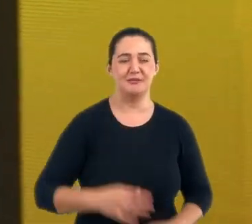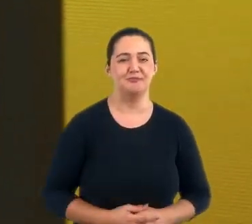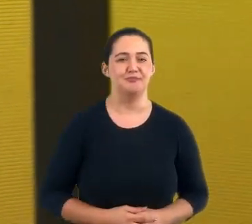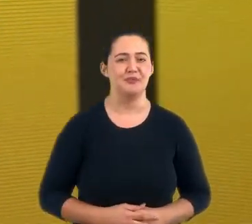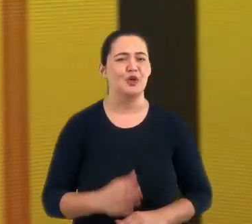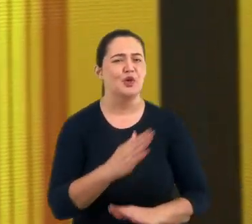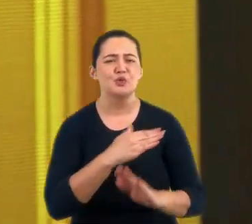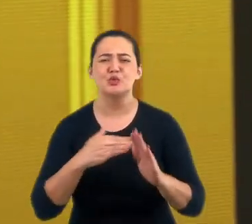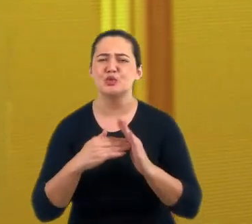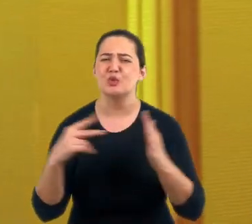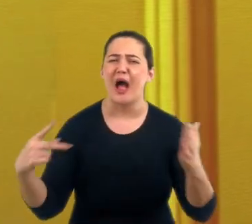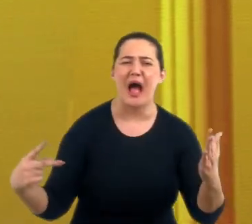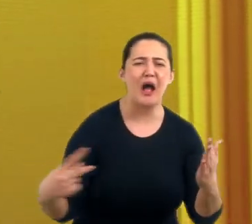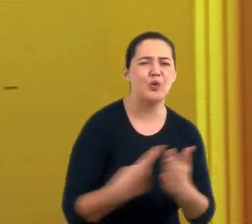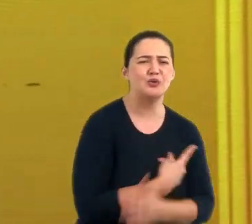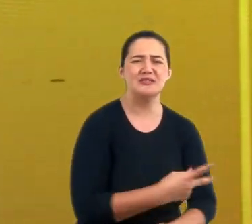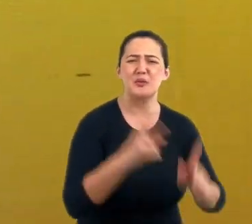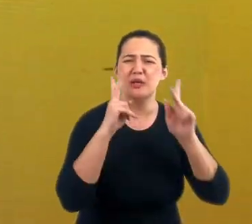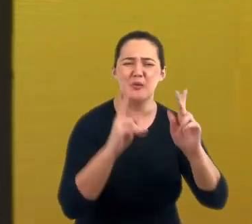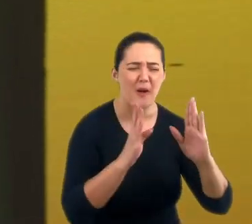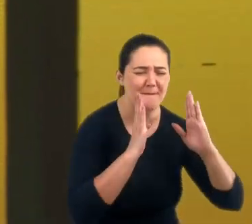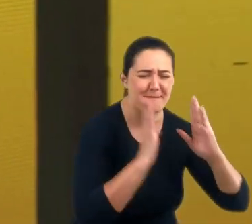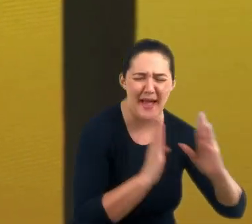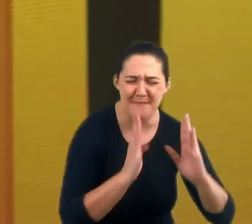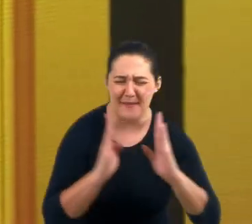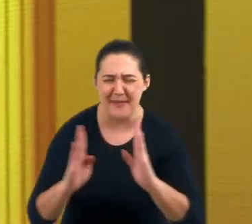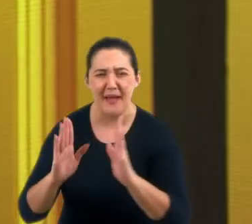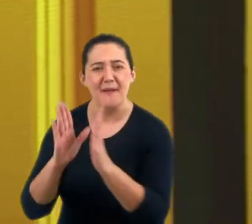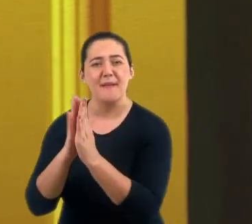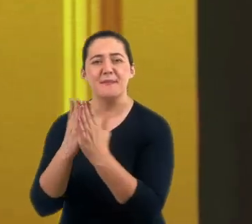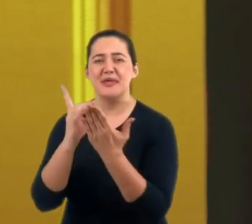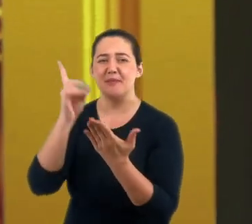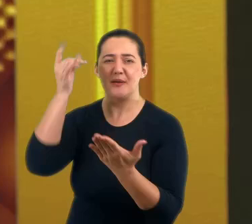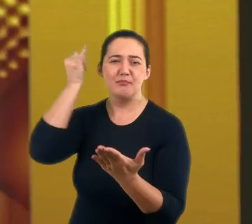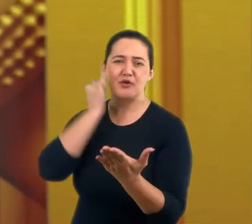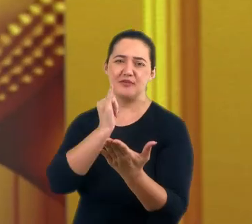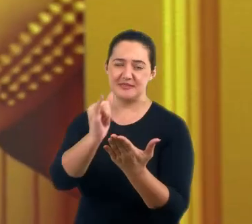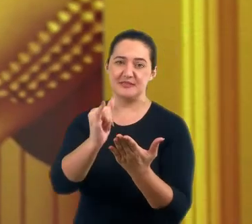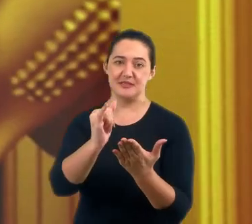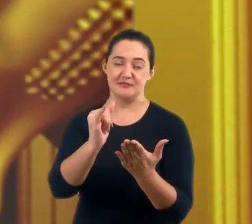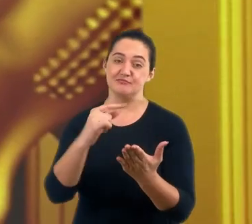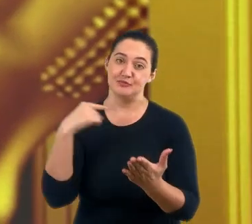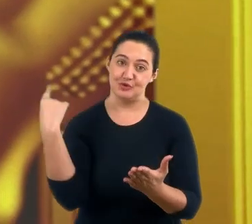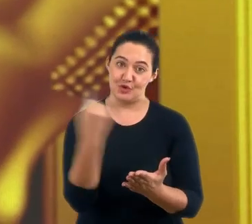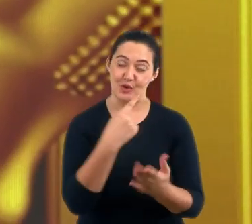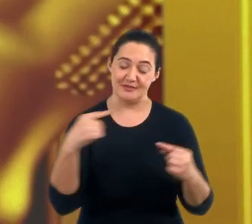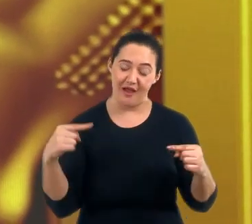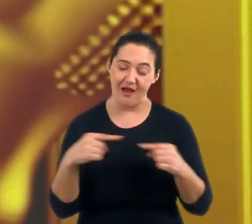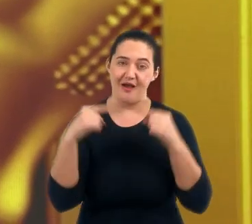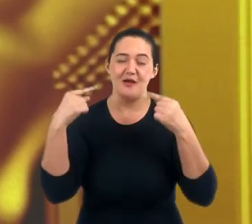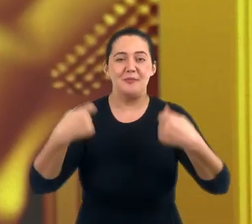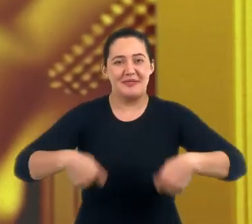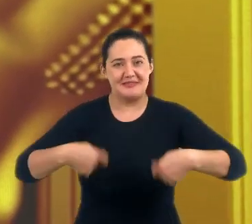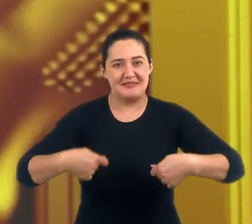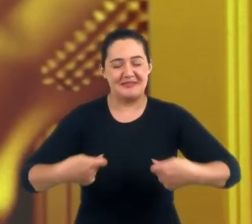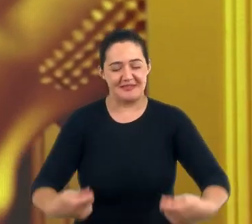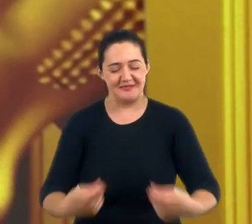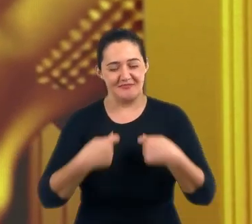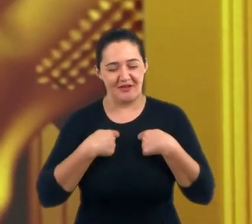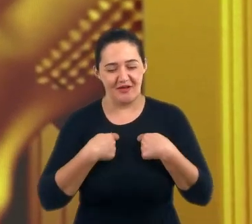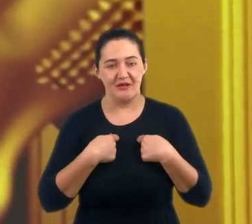como a Bíblia disse que aconteceria. E a nossa harmonia com esta herança profética é algo que deve nos fazer